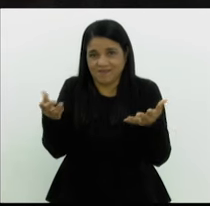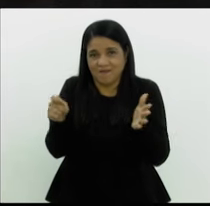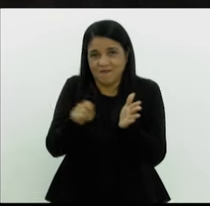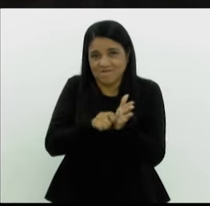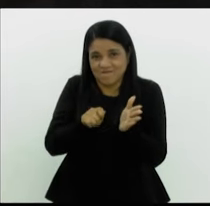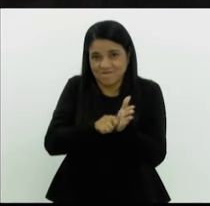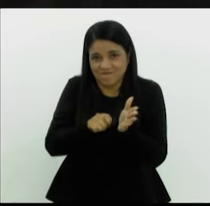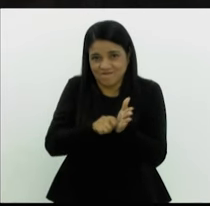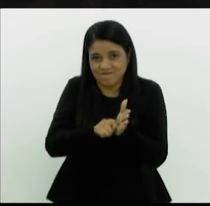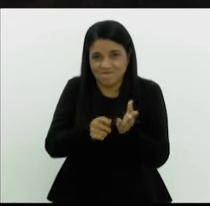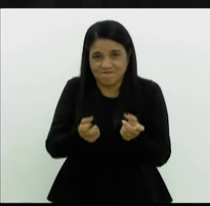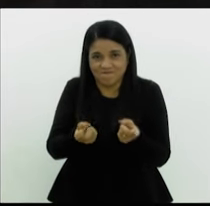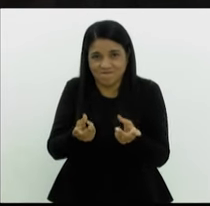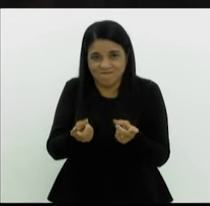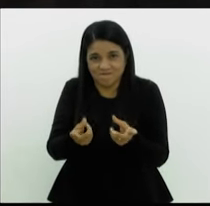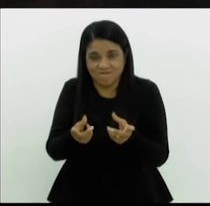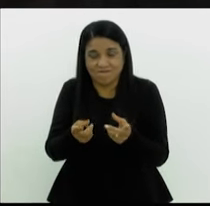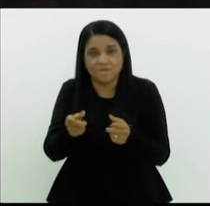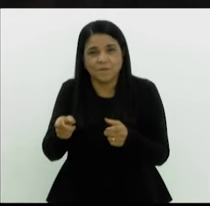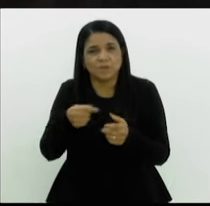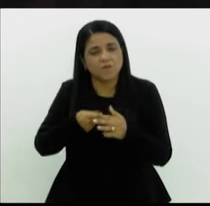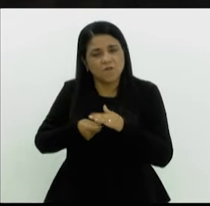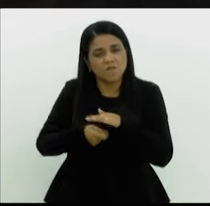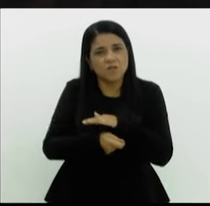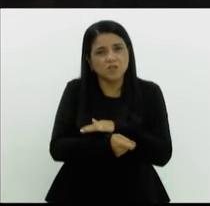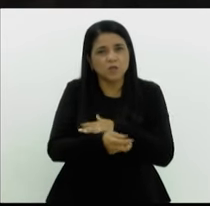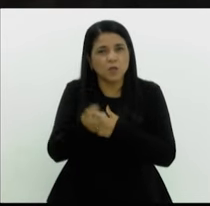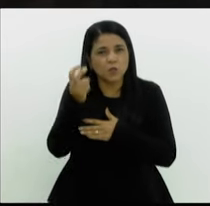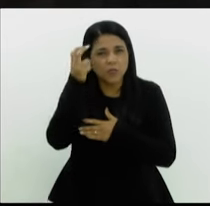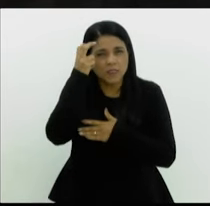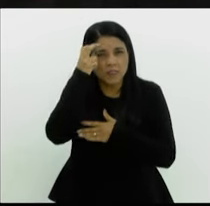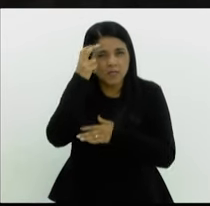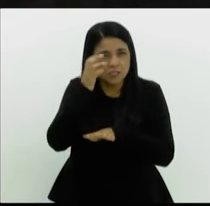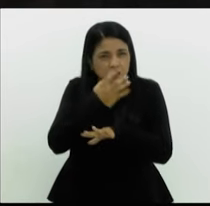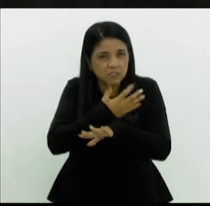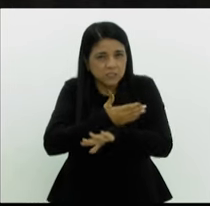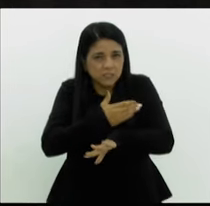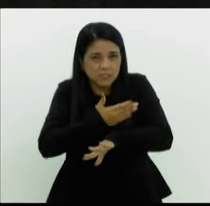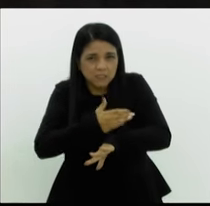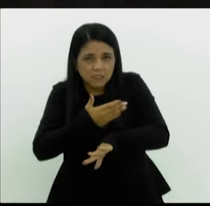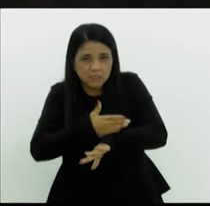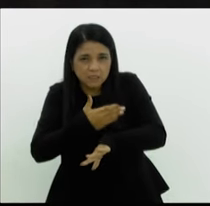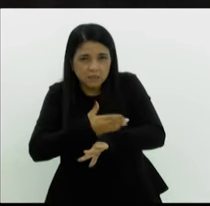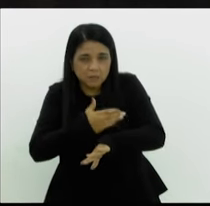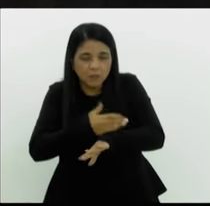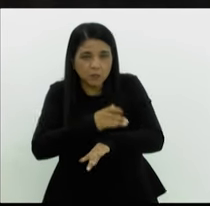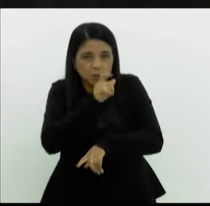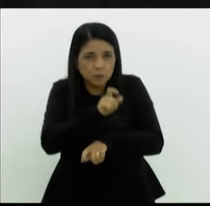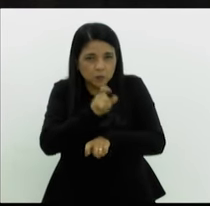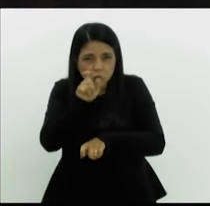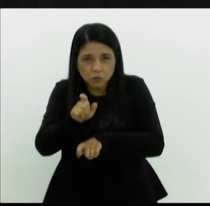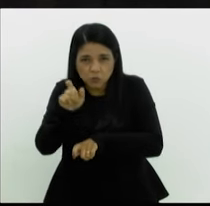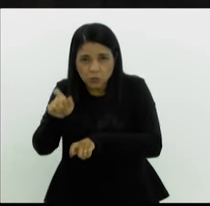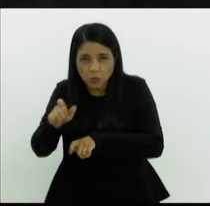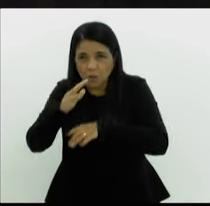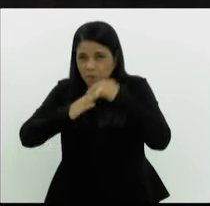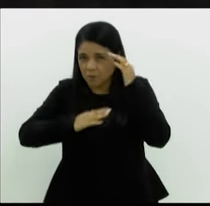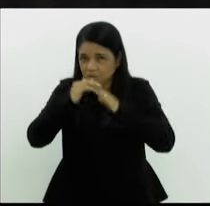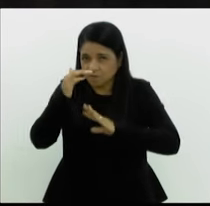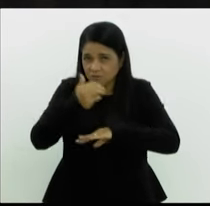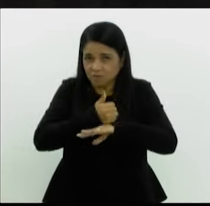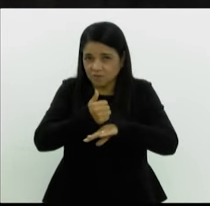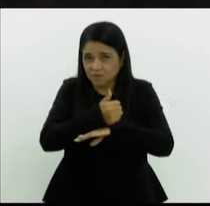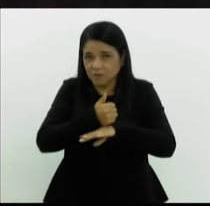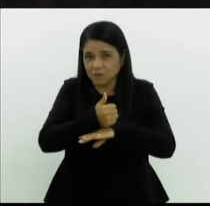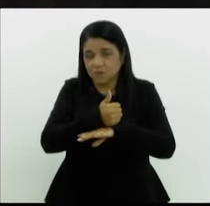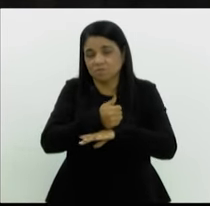E o investimento em inteligência e treinamento de pessoal é muito aquém